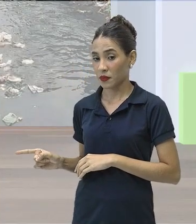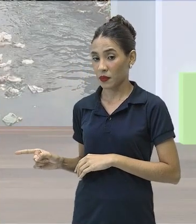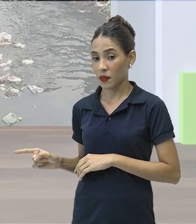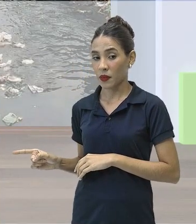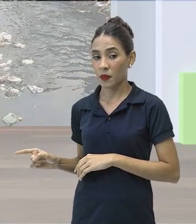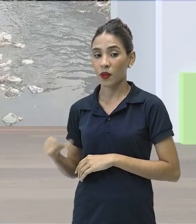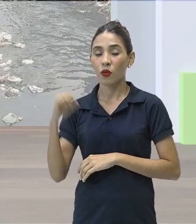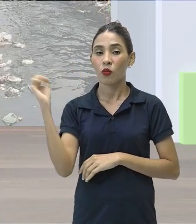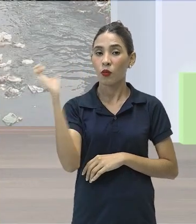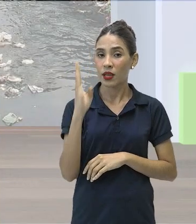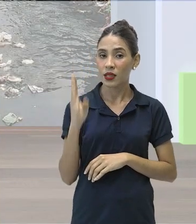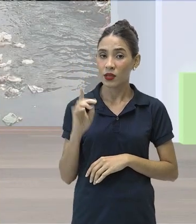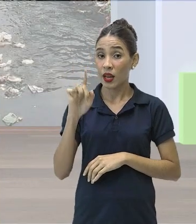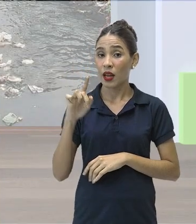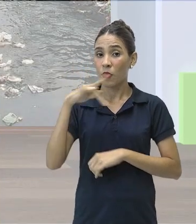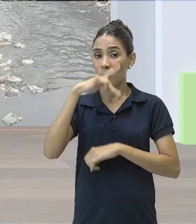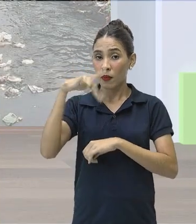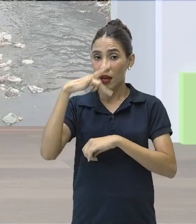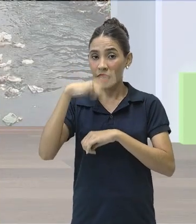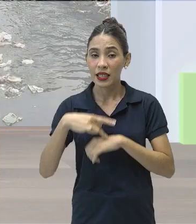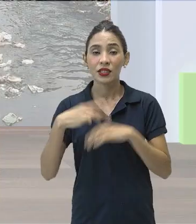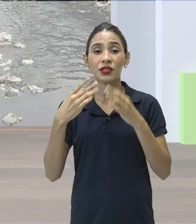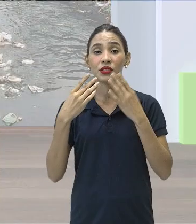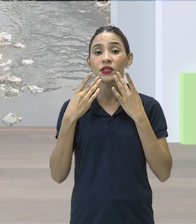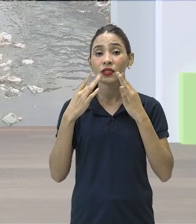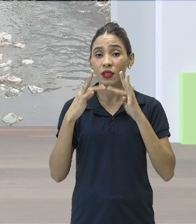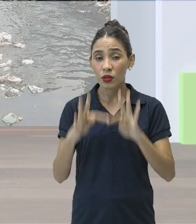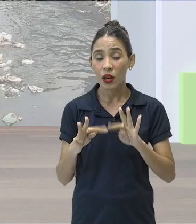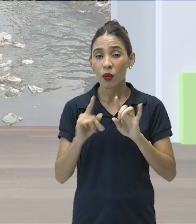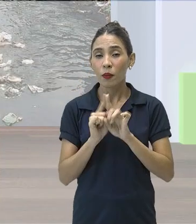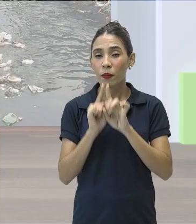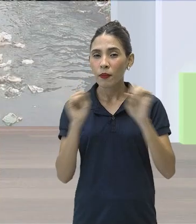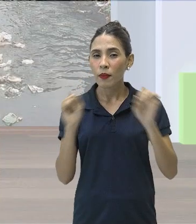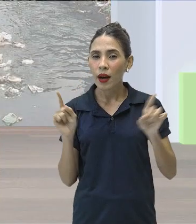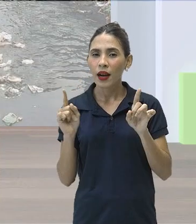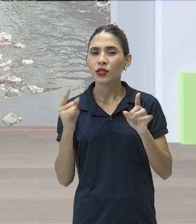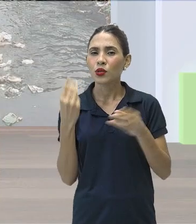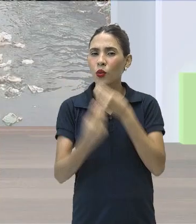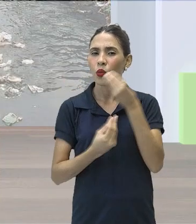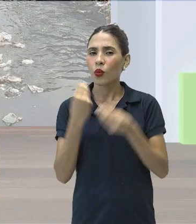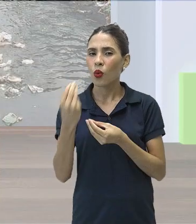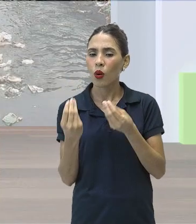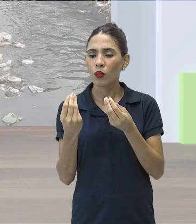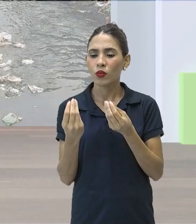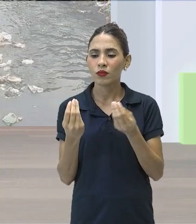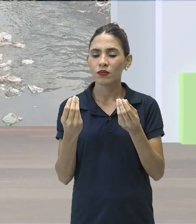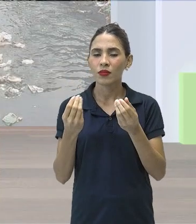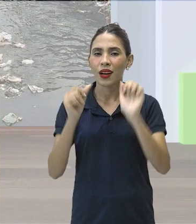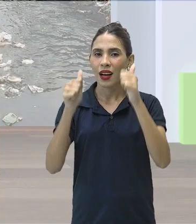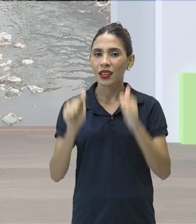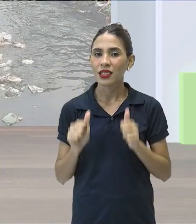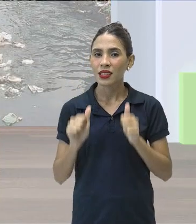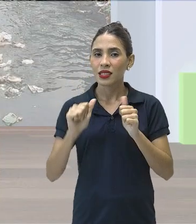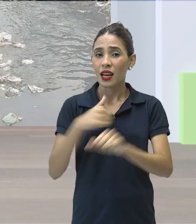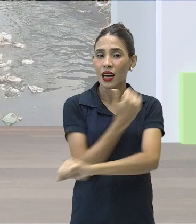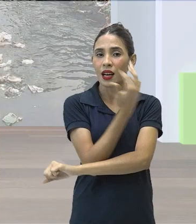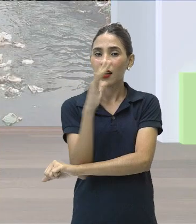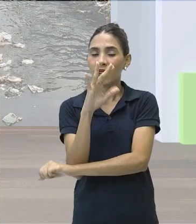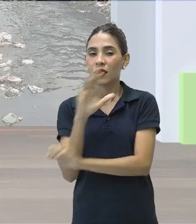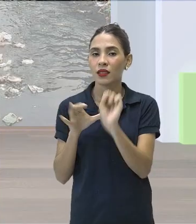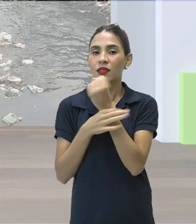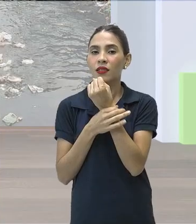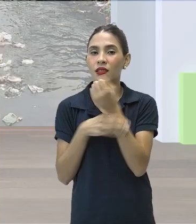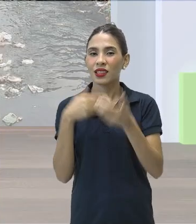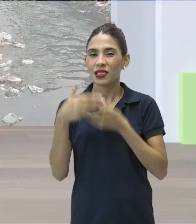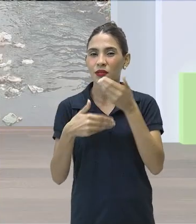Brasil é uma potência de recursos naturais, mas como conciliar a proteção das nossas florestas com o